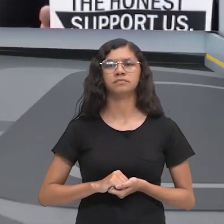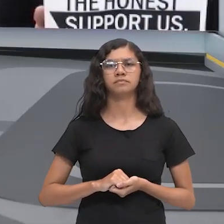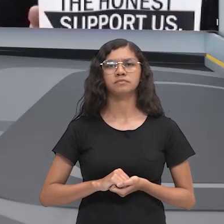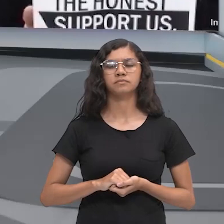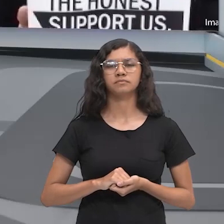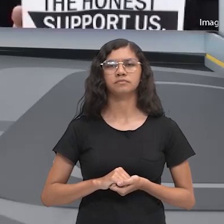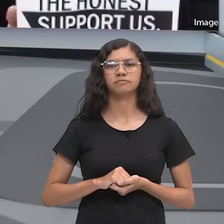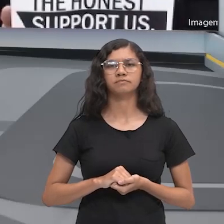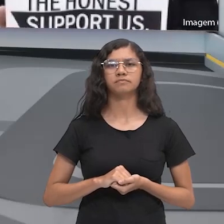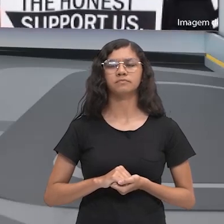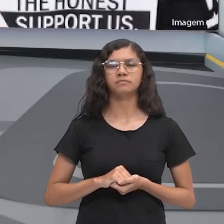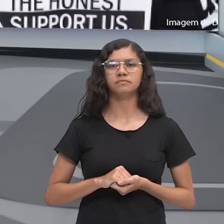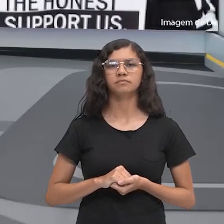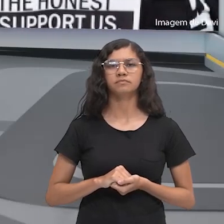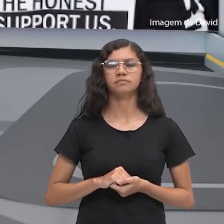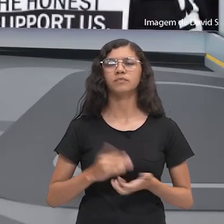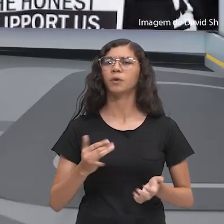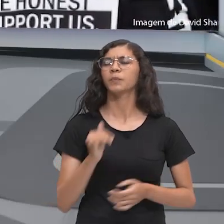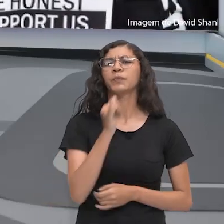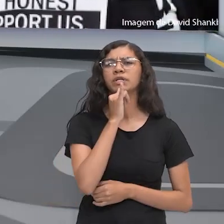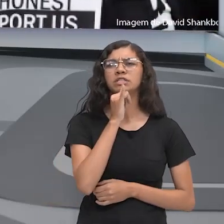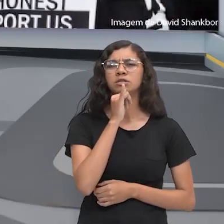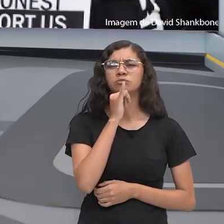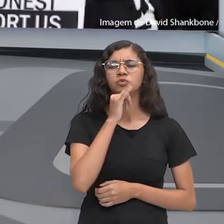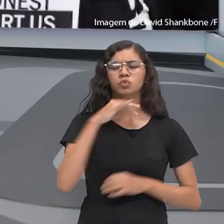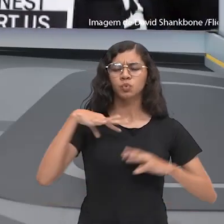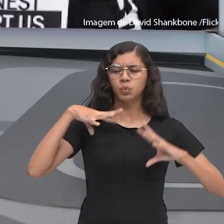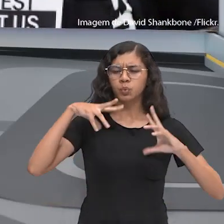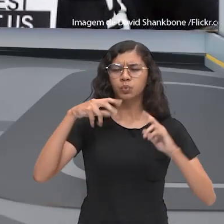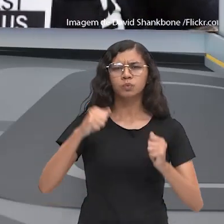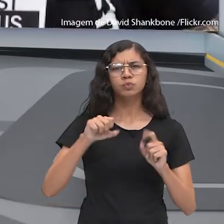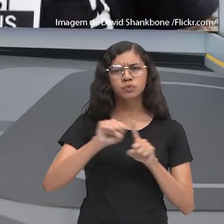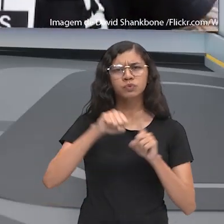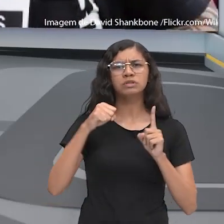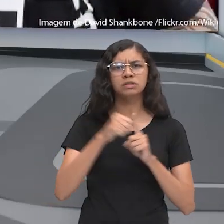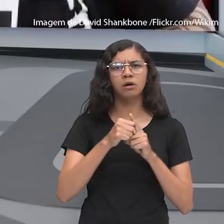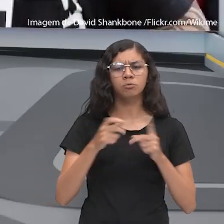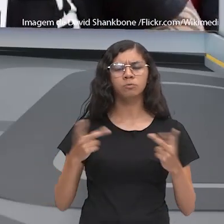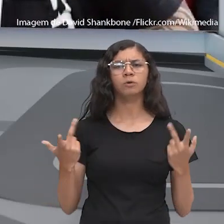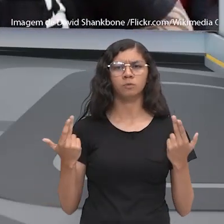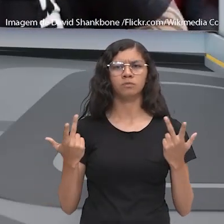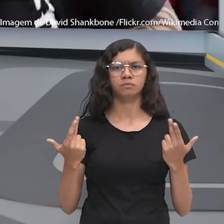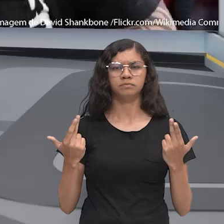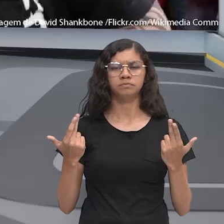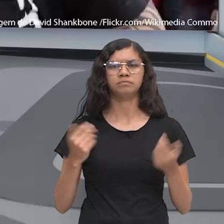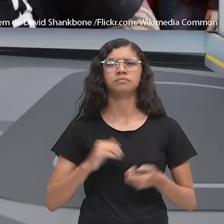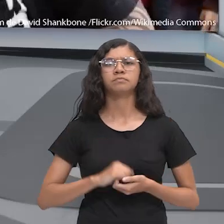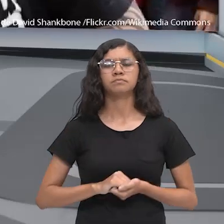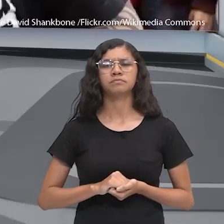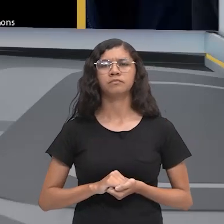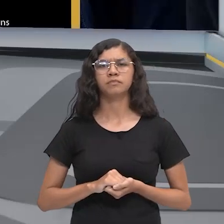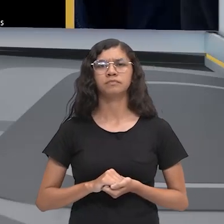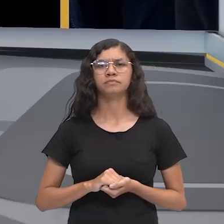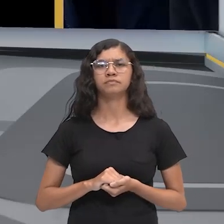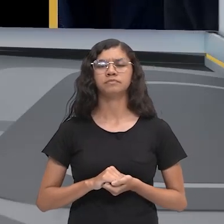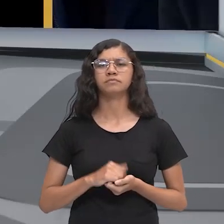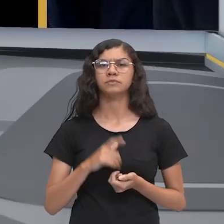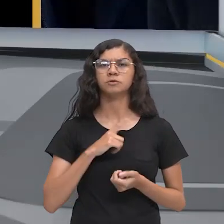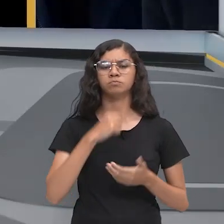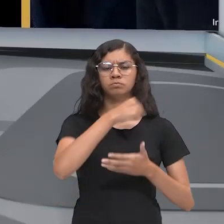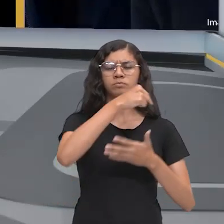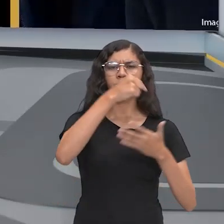vamos dizer assim, o igual para todos, tá? Entre as ações do grupo estão a